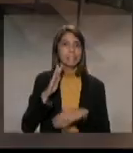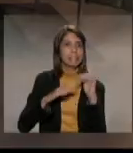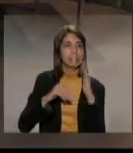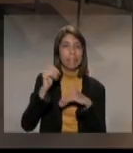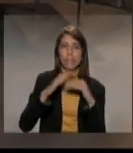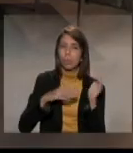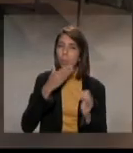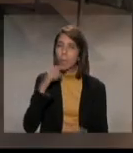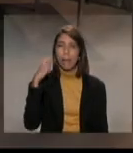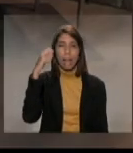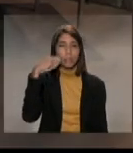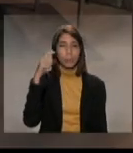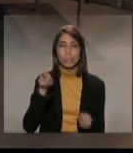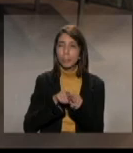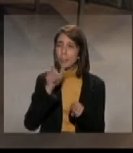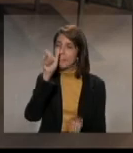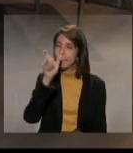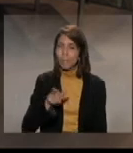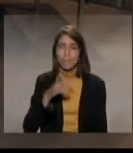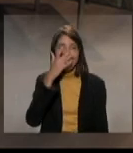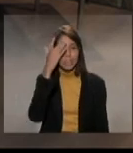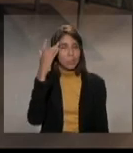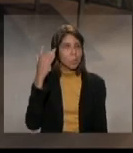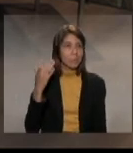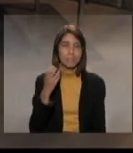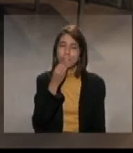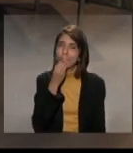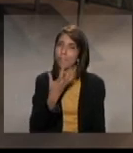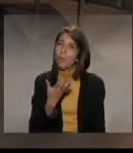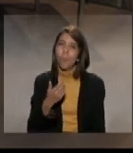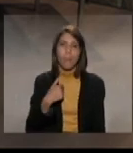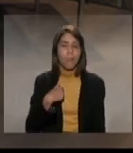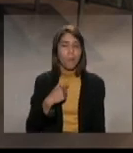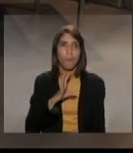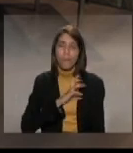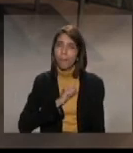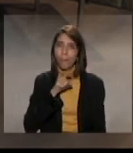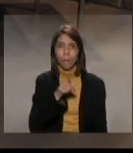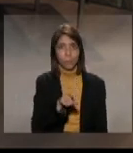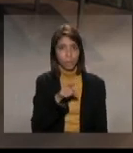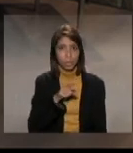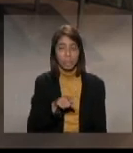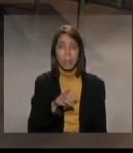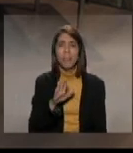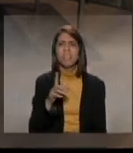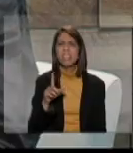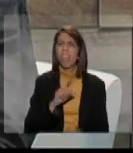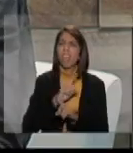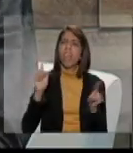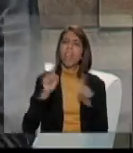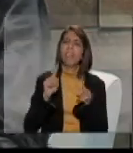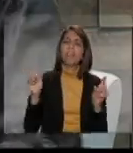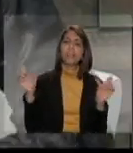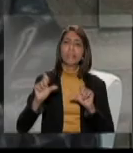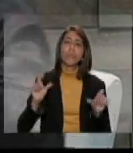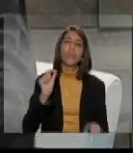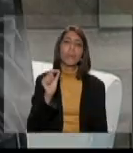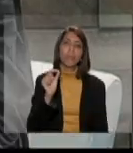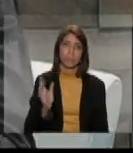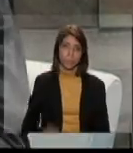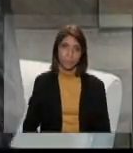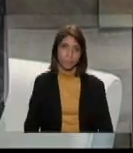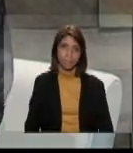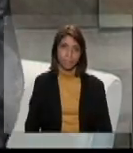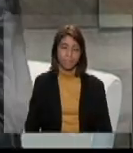preços é mas seu avião todos alguns dias em uma figura graça e irreparável é um grande fã de carteirinha e a sua